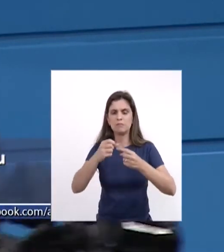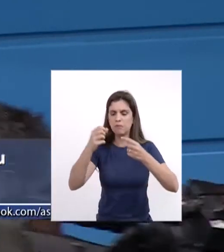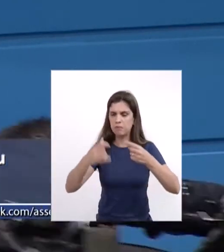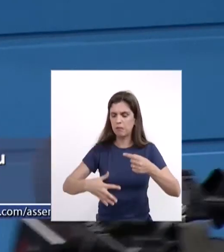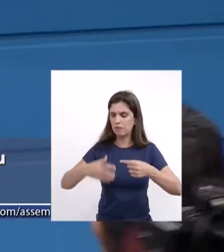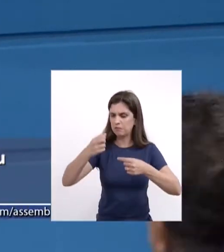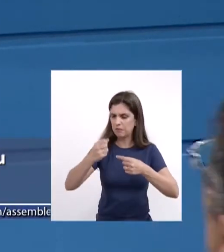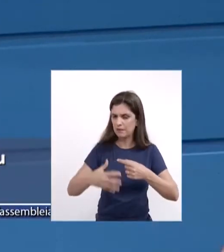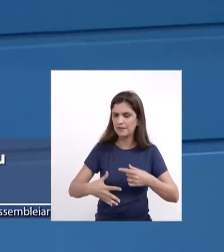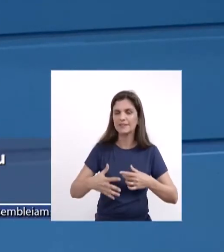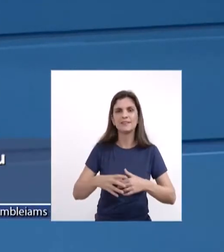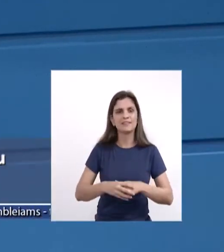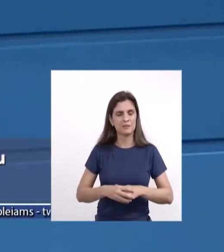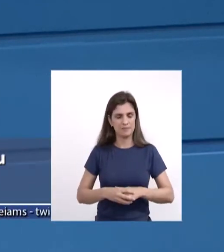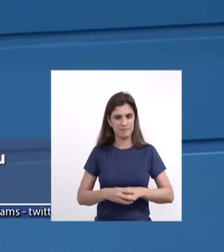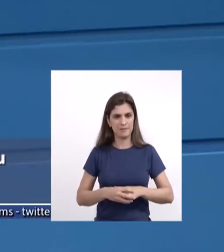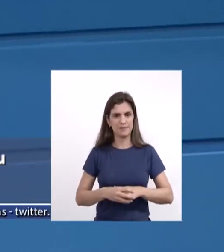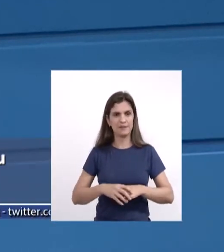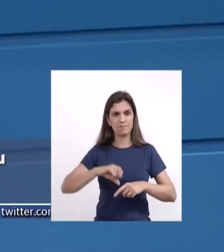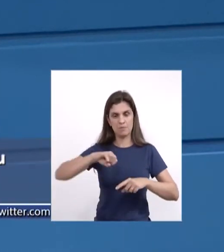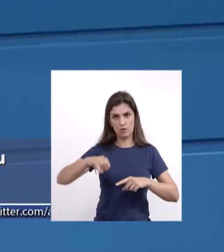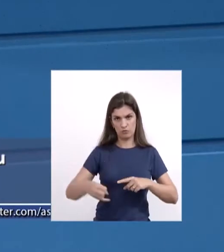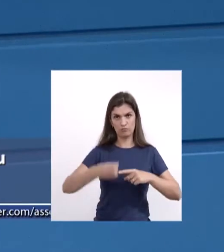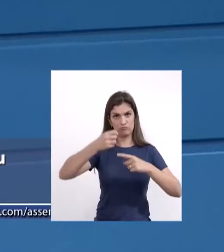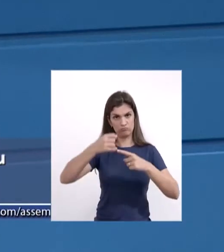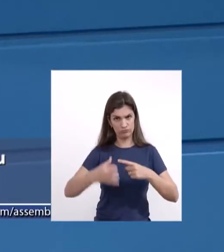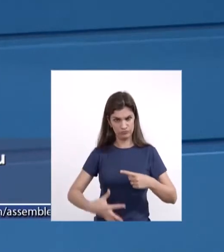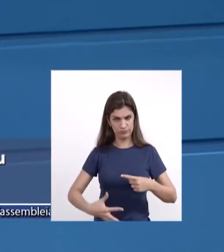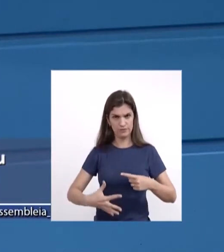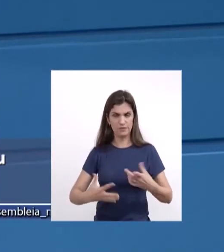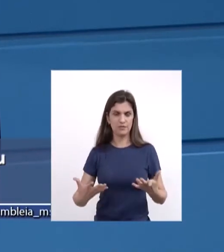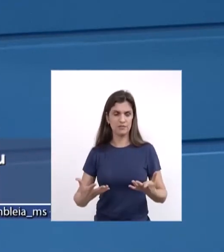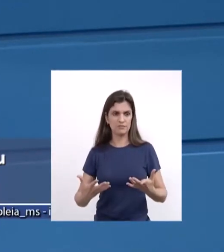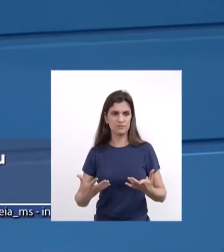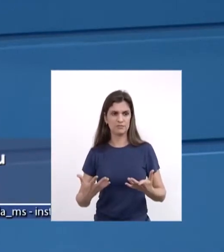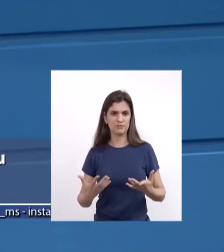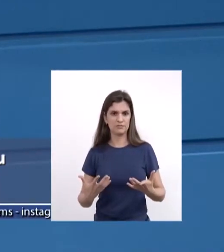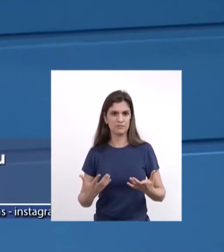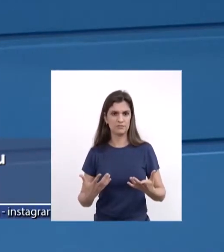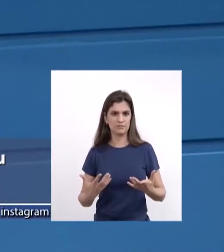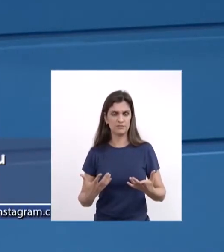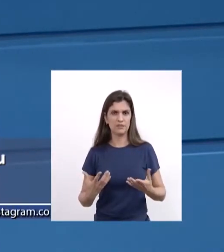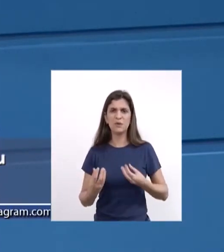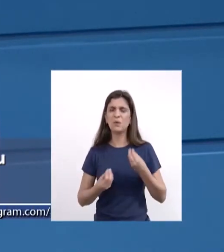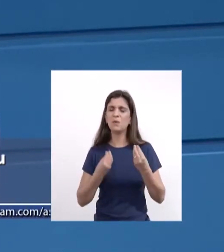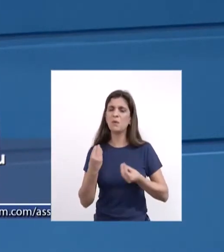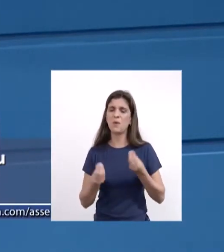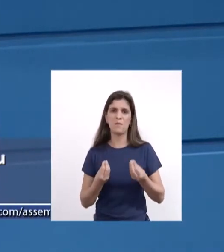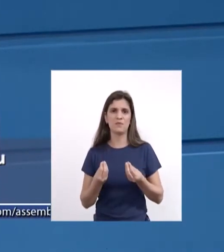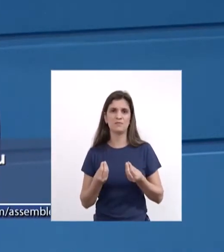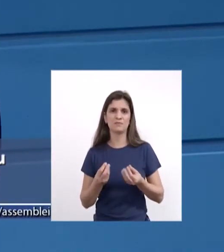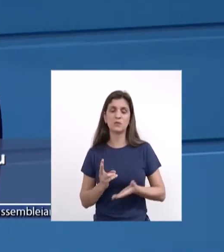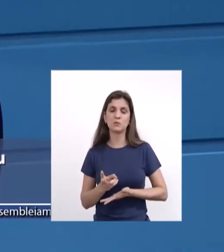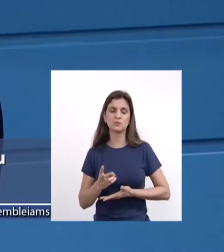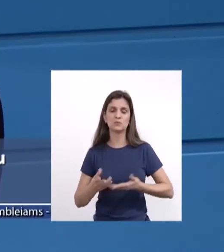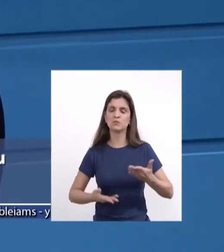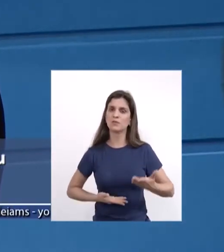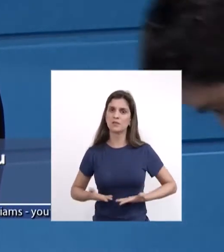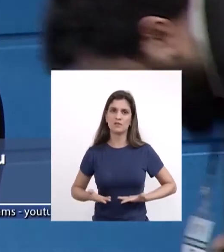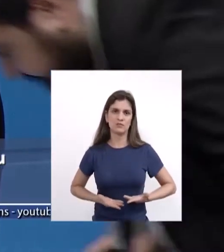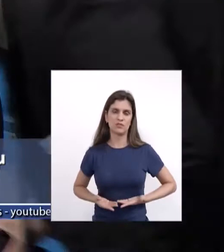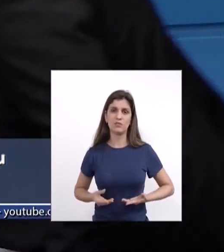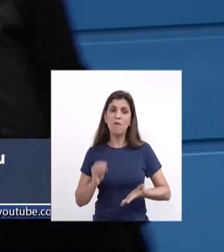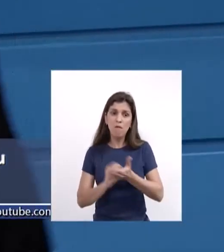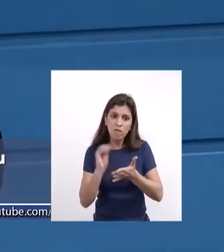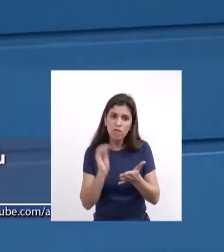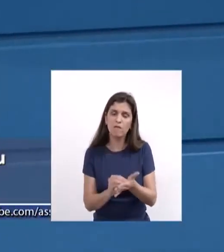liminar. Essa é uma delas que vem para prestar um desserviço. A verdade é essa. Porque, deputado Barbosinha,